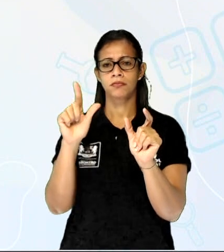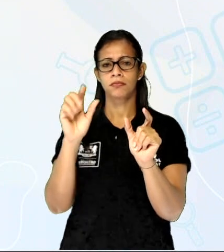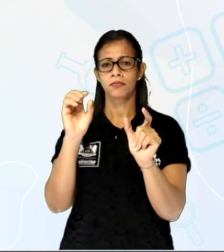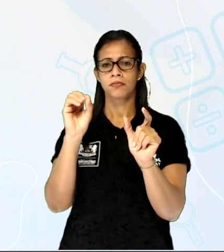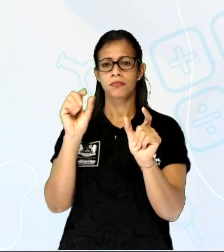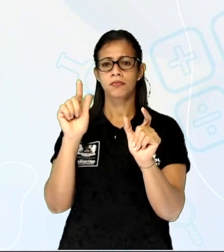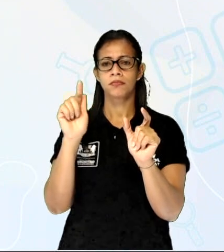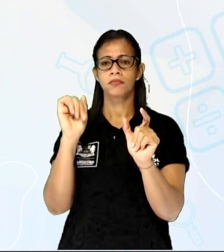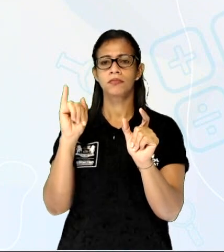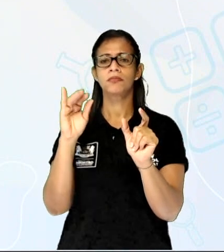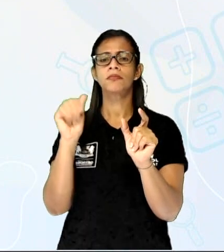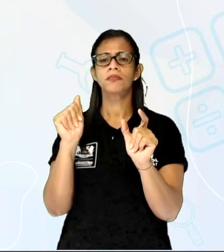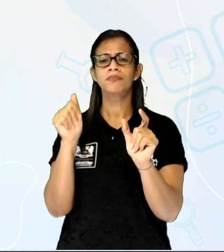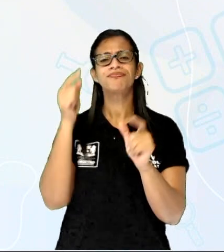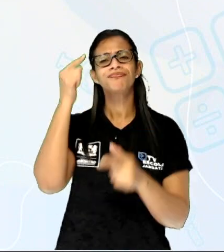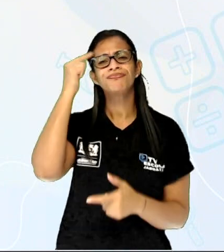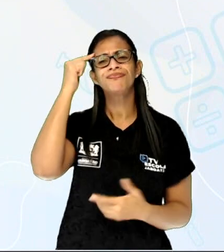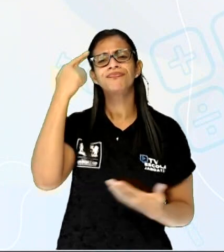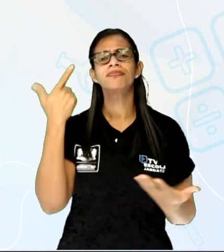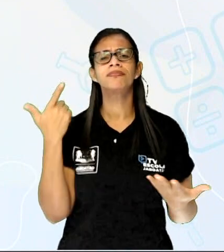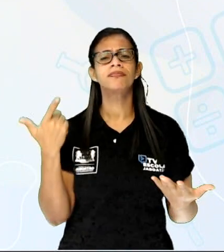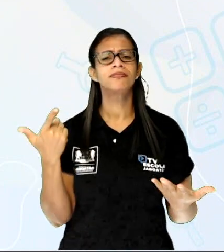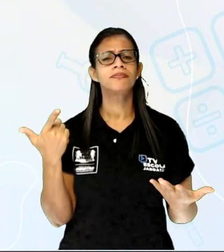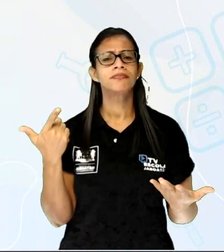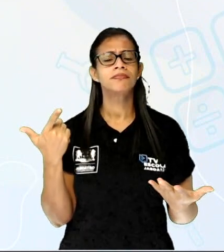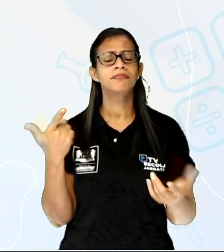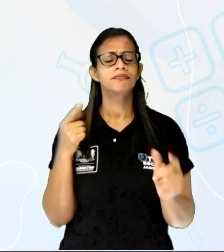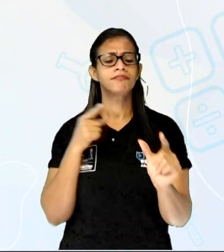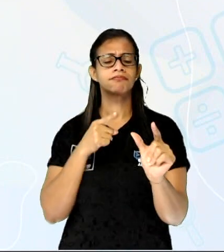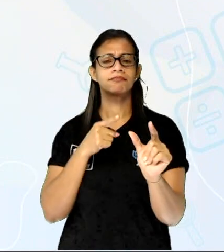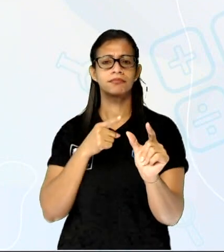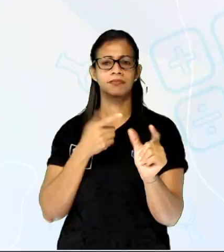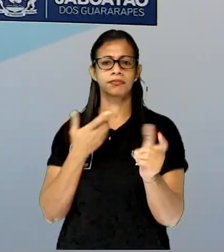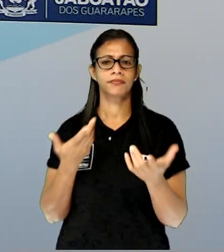tecnologia? Qual é a primeira coisa que vem na sua cabeça? Vamos lá? Tecnologia.